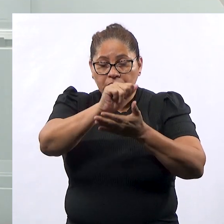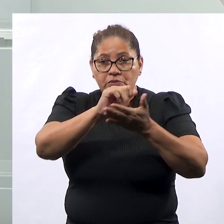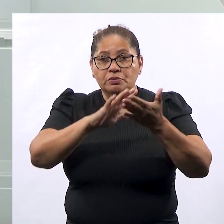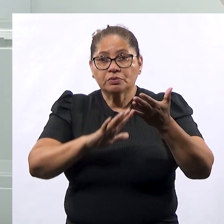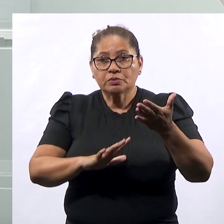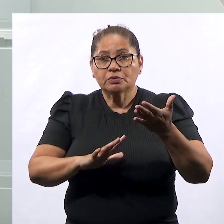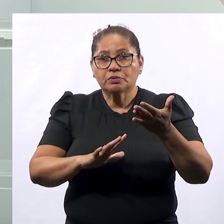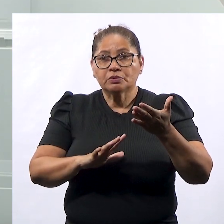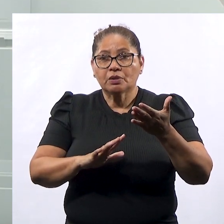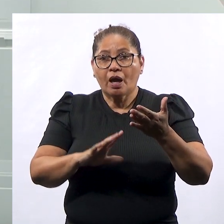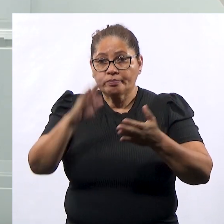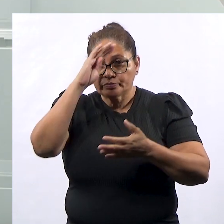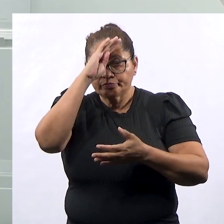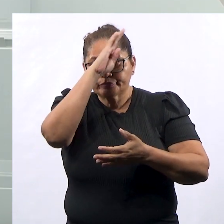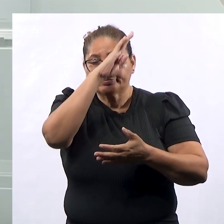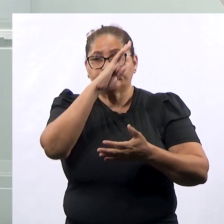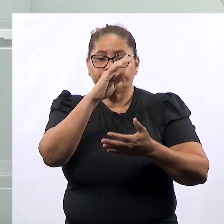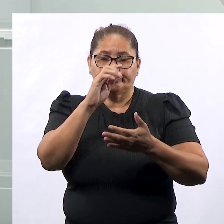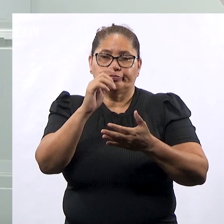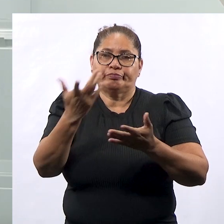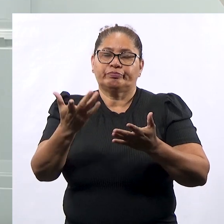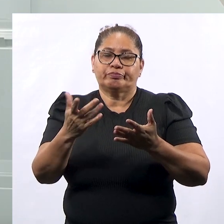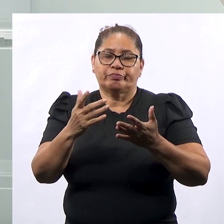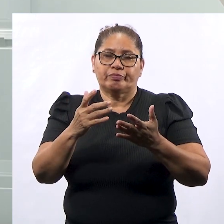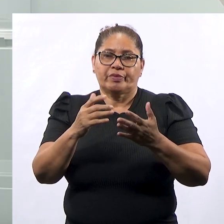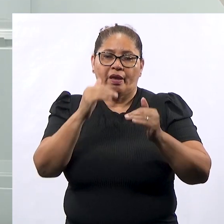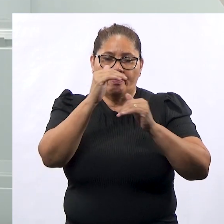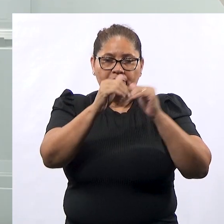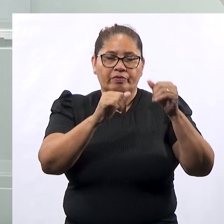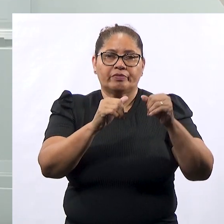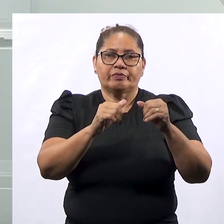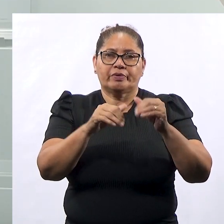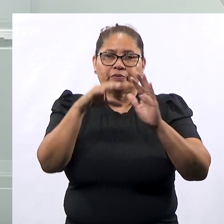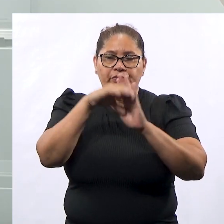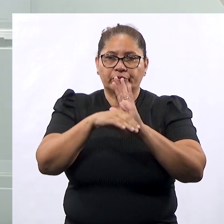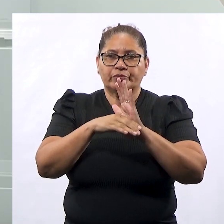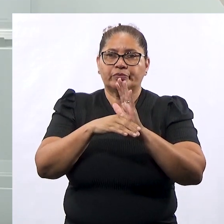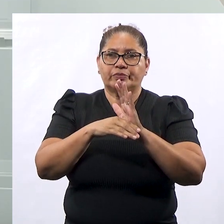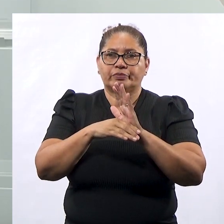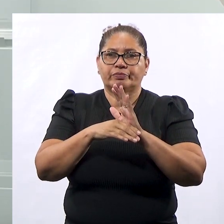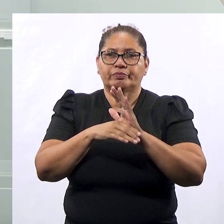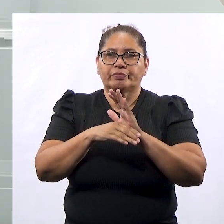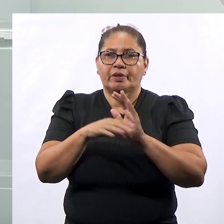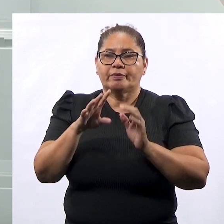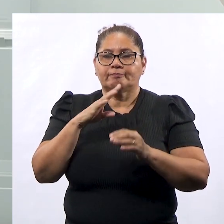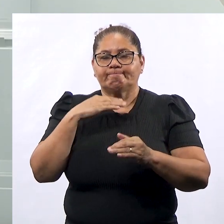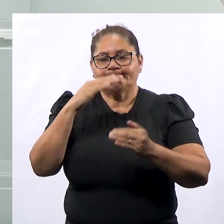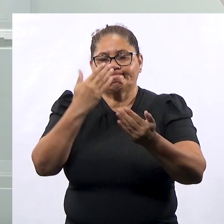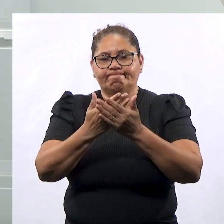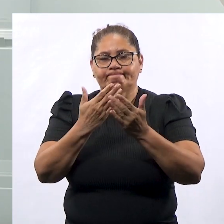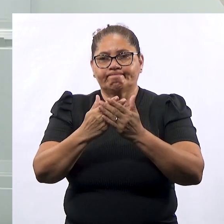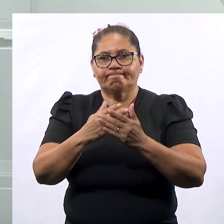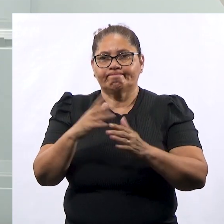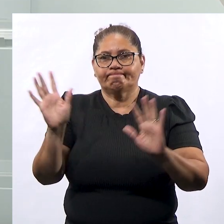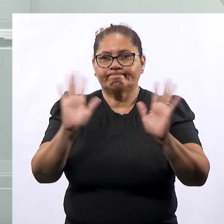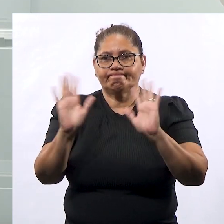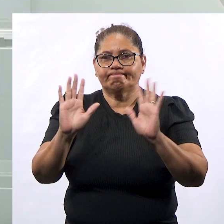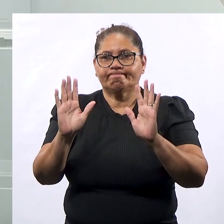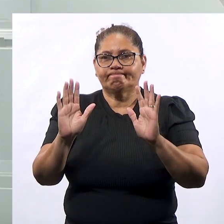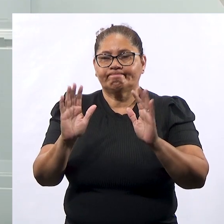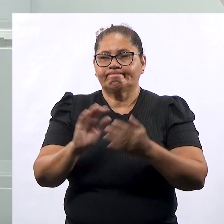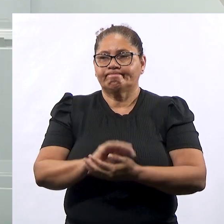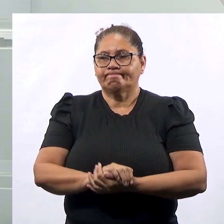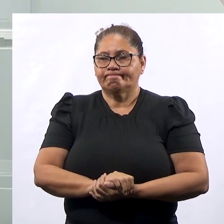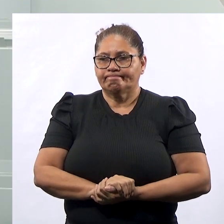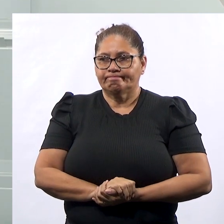uma das atividades a principal atividade é a construção do roteiro conceitual, que a gente vai conhecer também no próximo episódio. Até